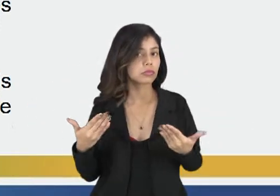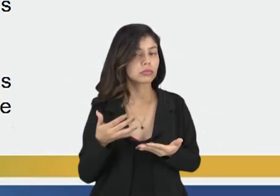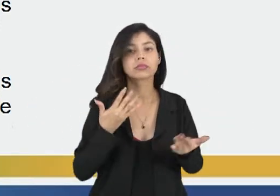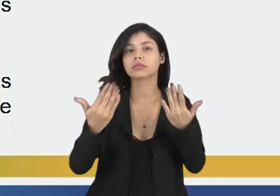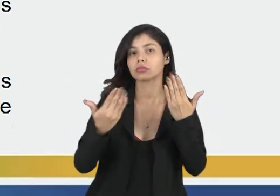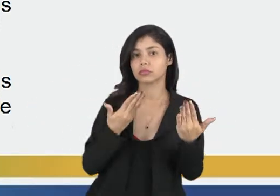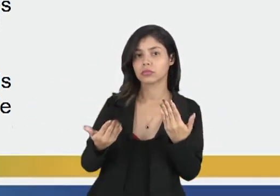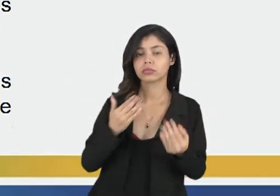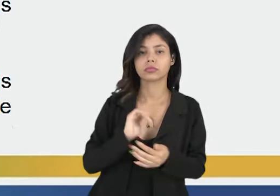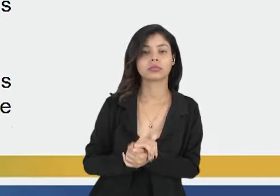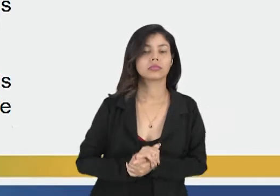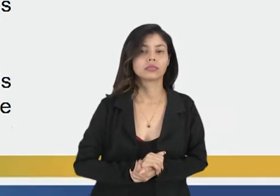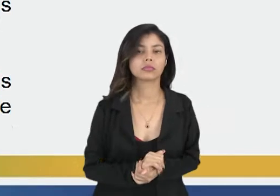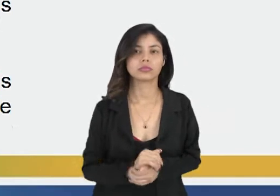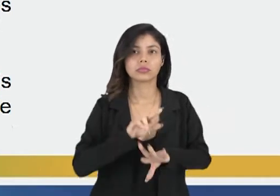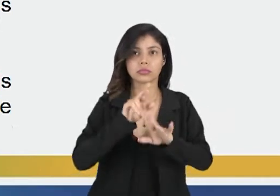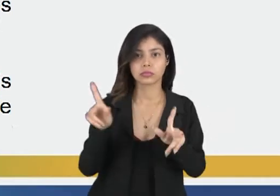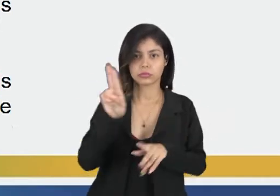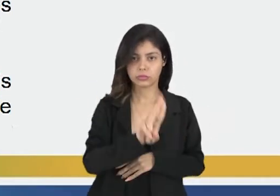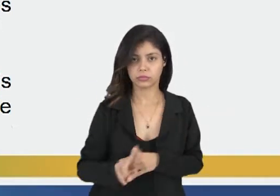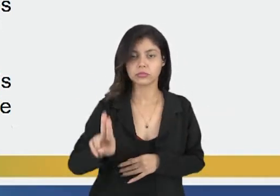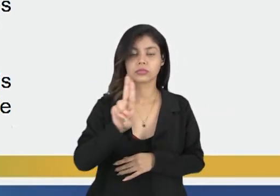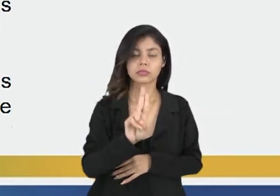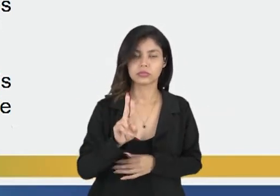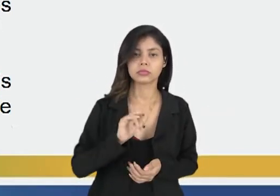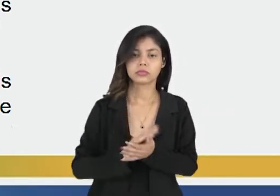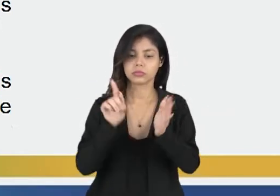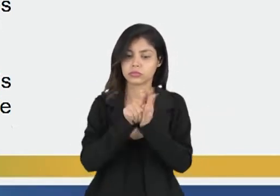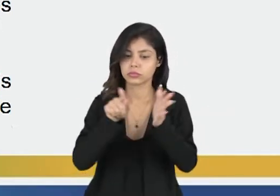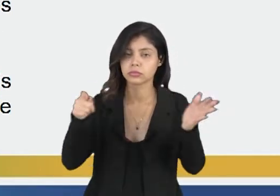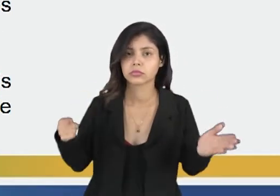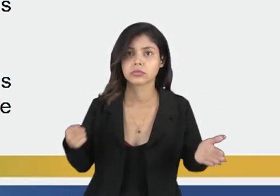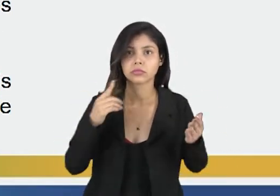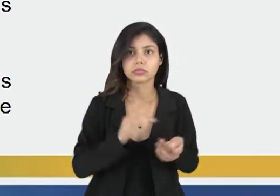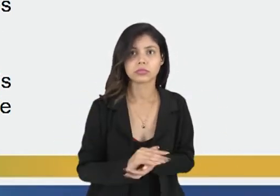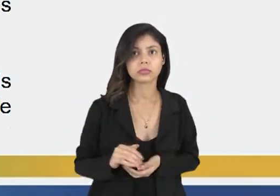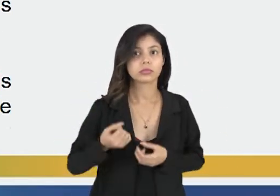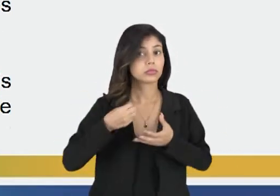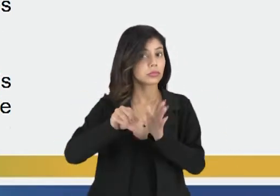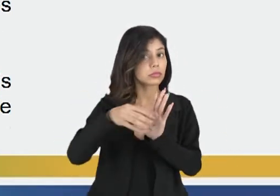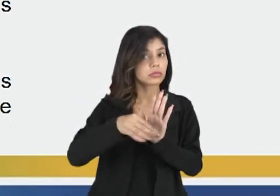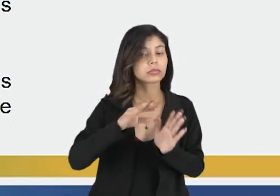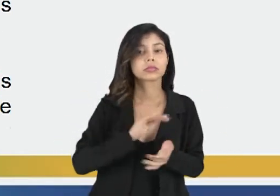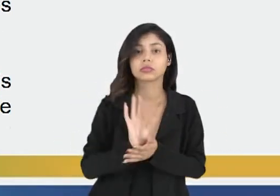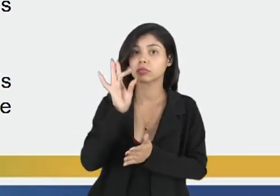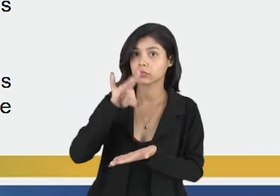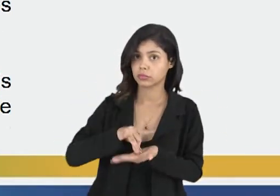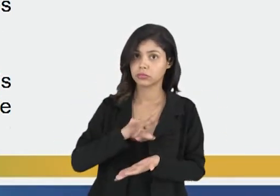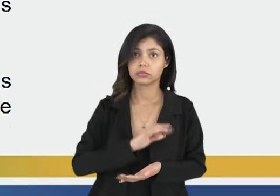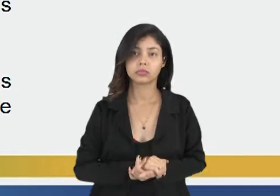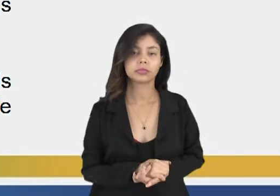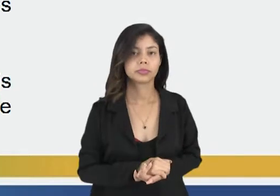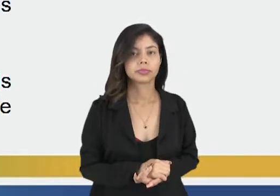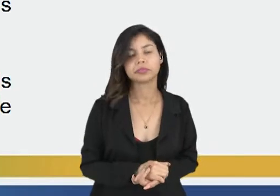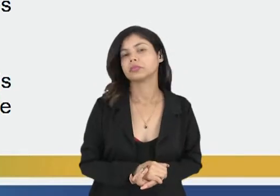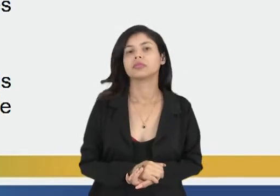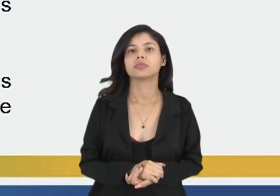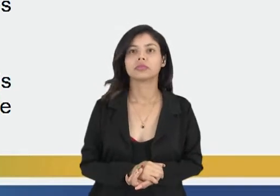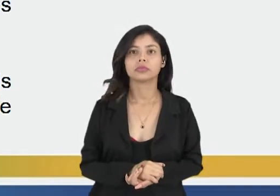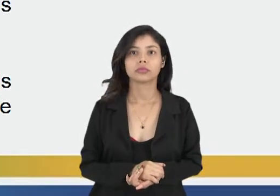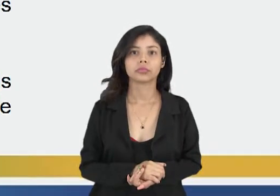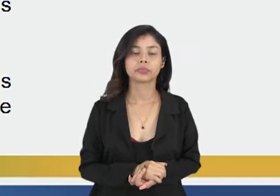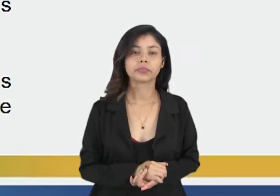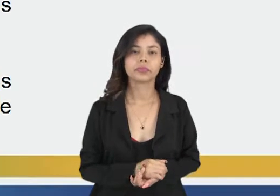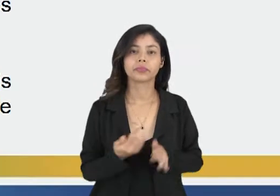é comparar as diferentes maneiras utilizadas pelos jornais para transmitirem os fatos. Na